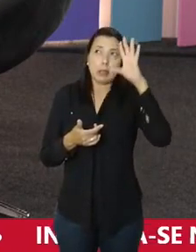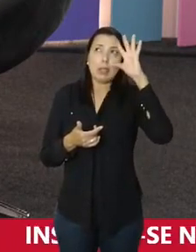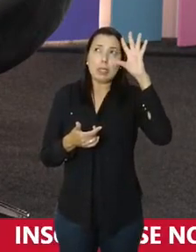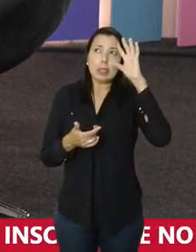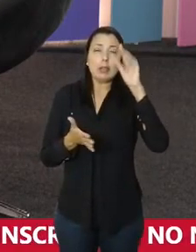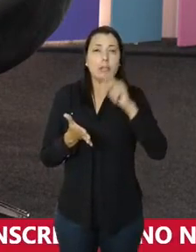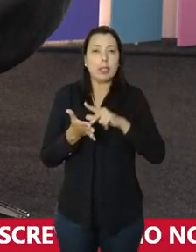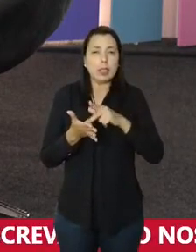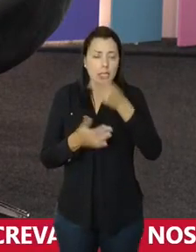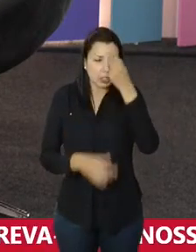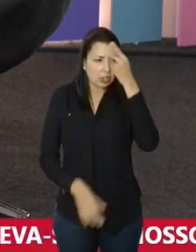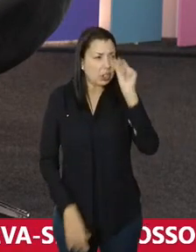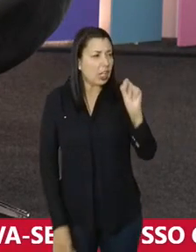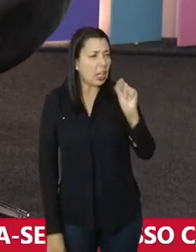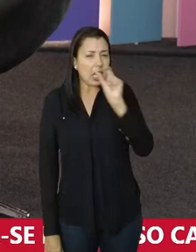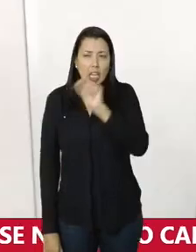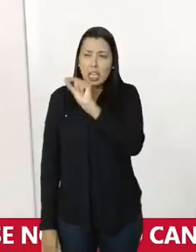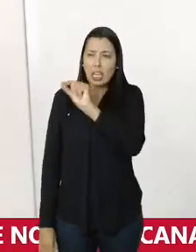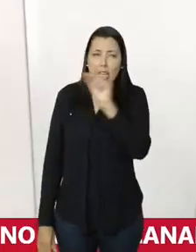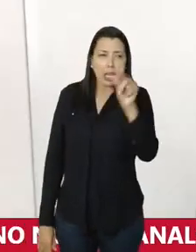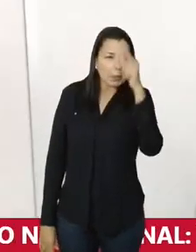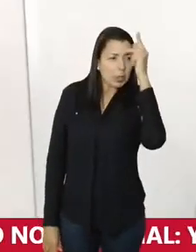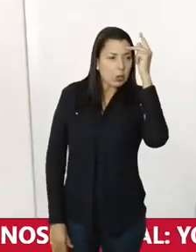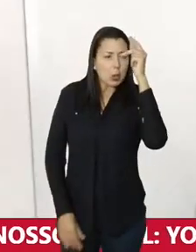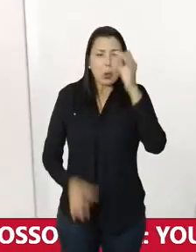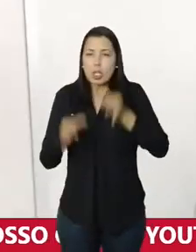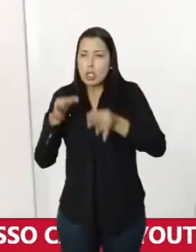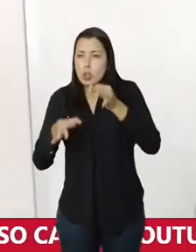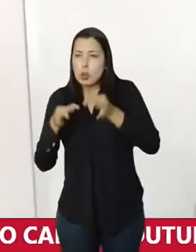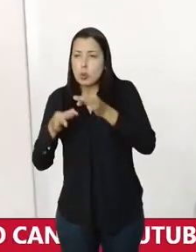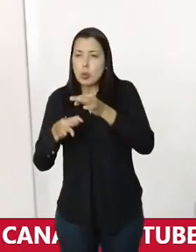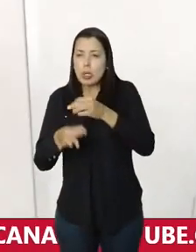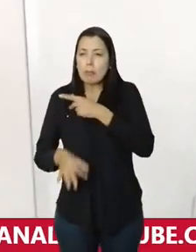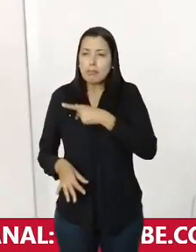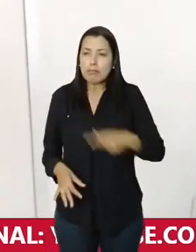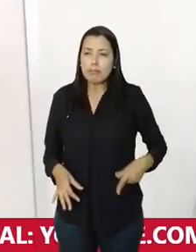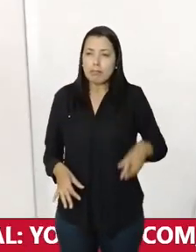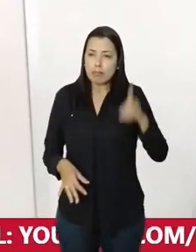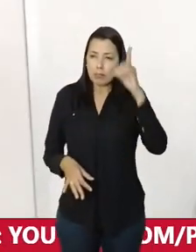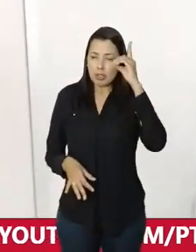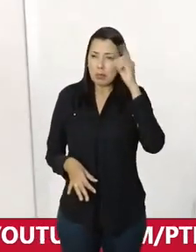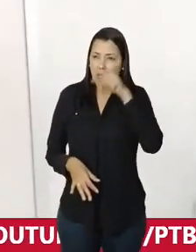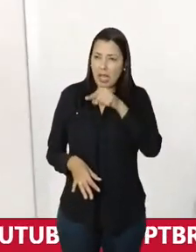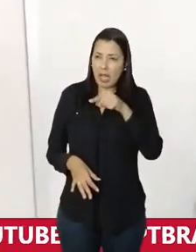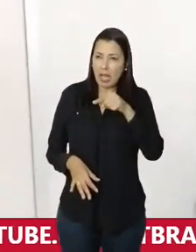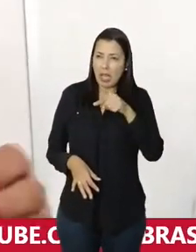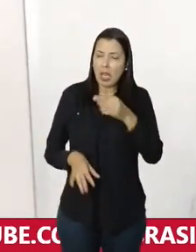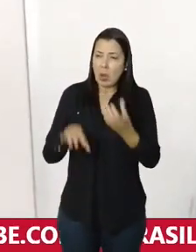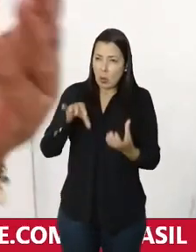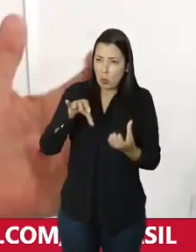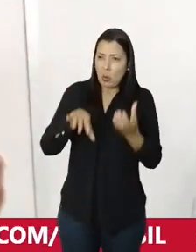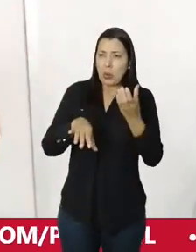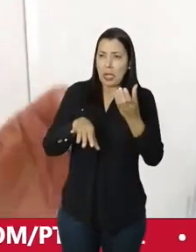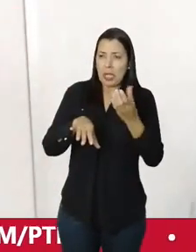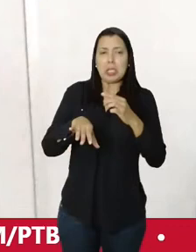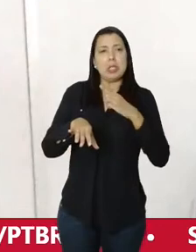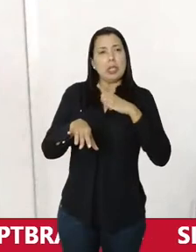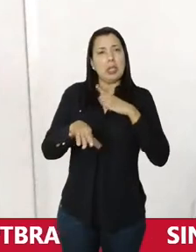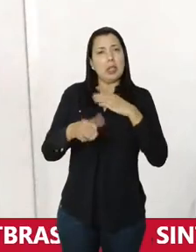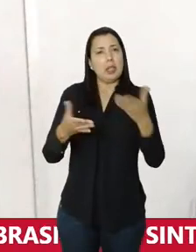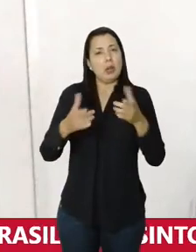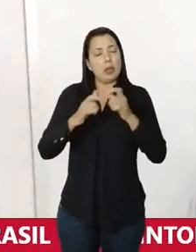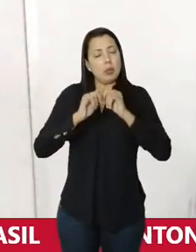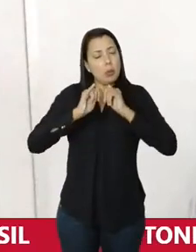reflexão. Quem são os julgadores da presidenta Dilma? Um parlamento que, conforme tem sido